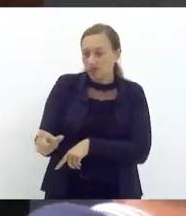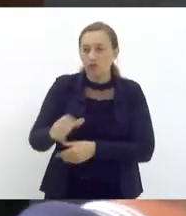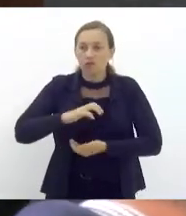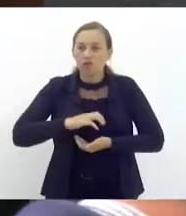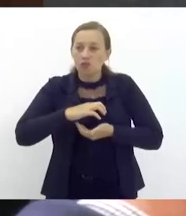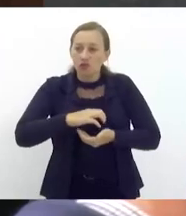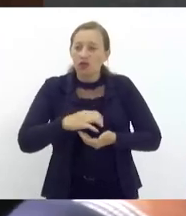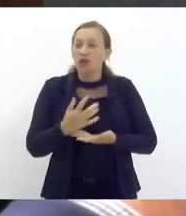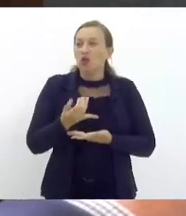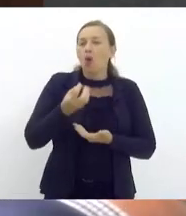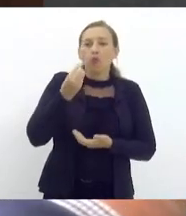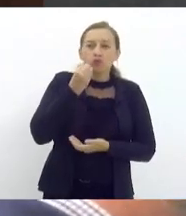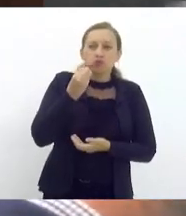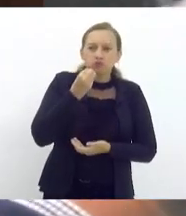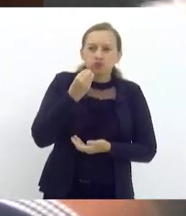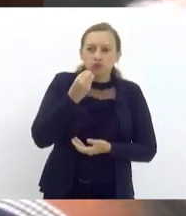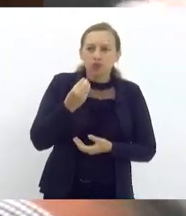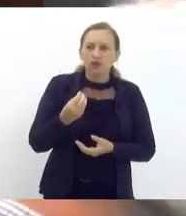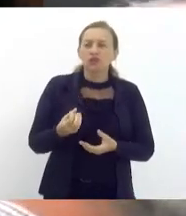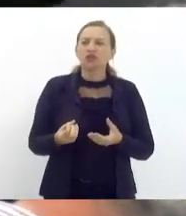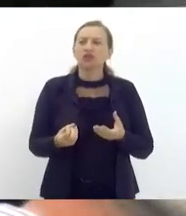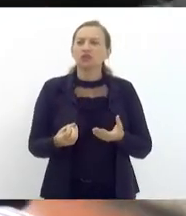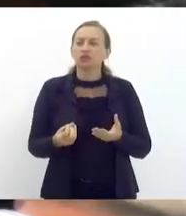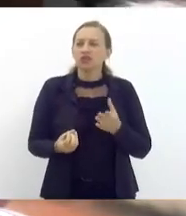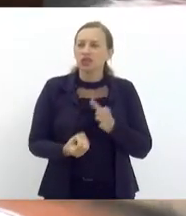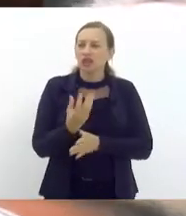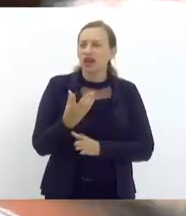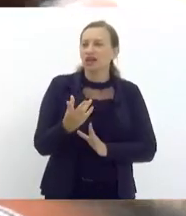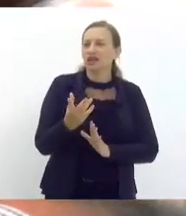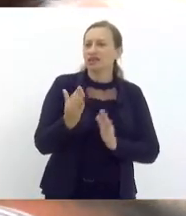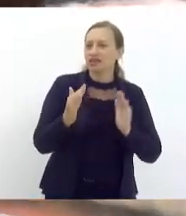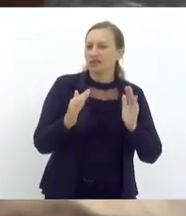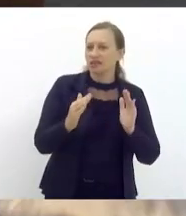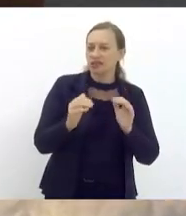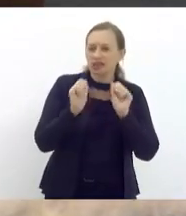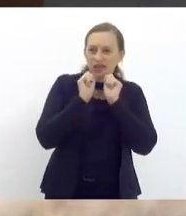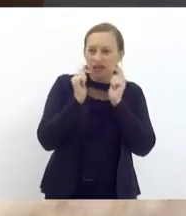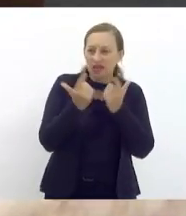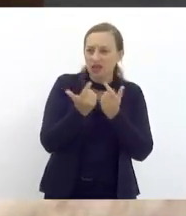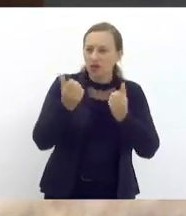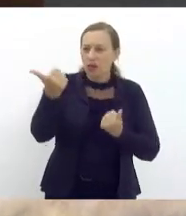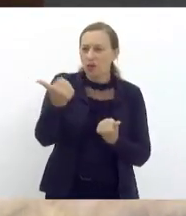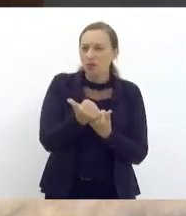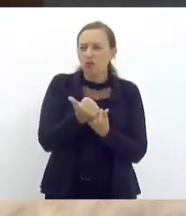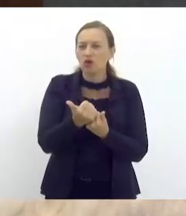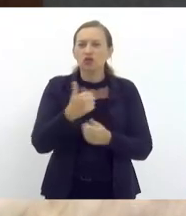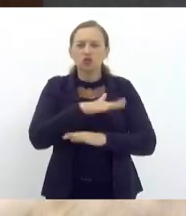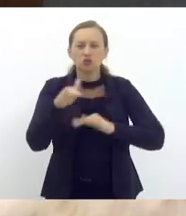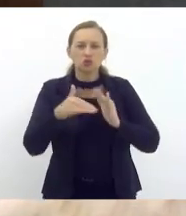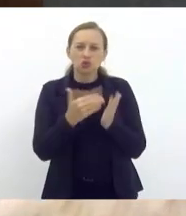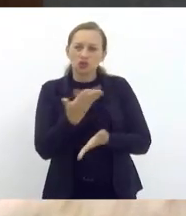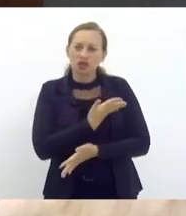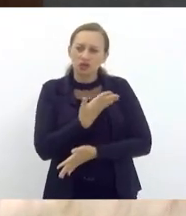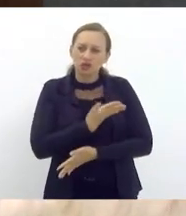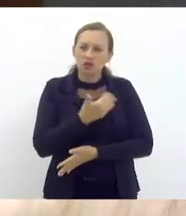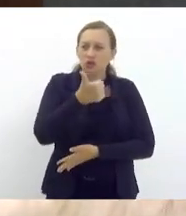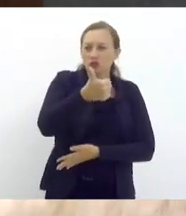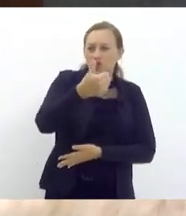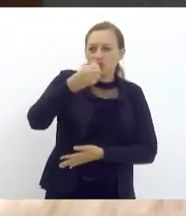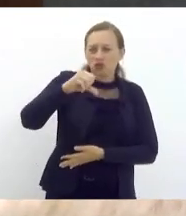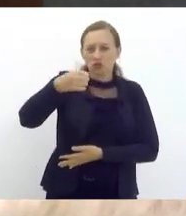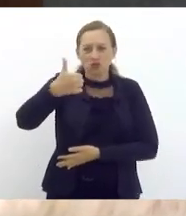tive a oportunidade de instituir nessa casa a partir do apoio de todos os meus pares em 2019